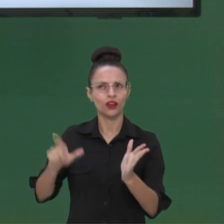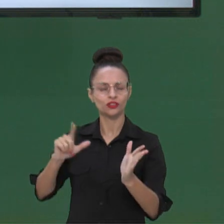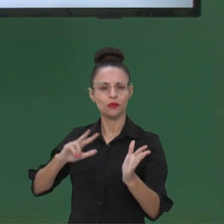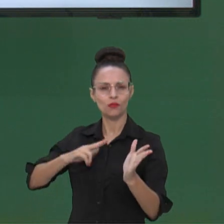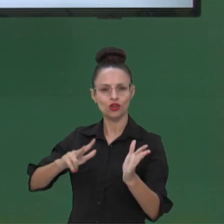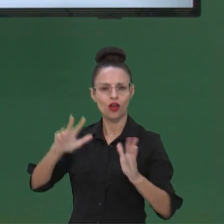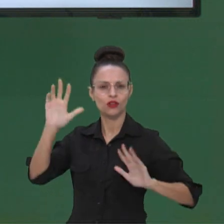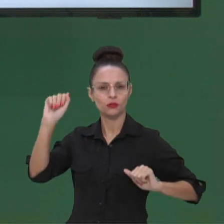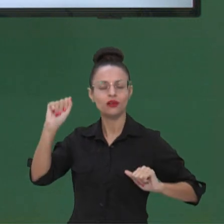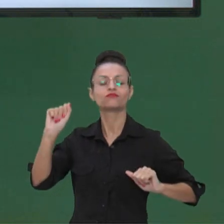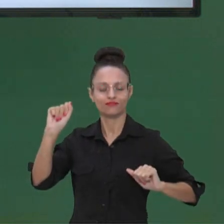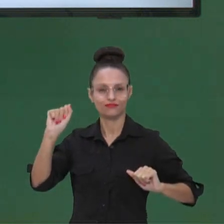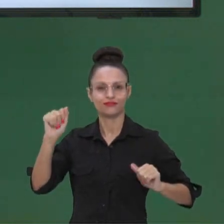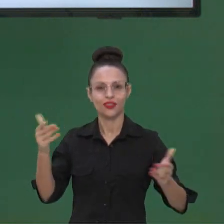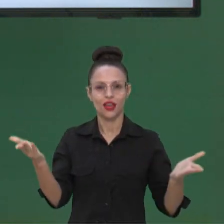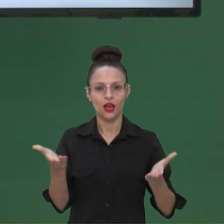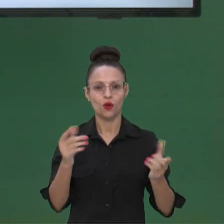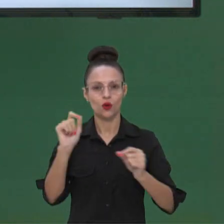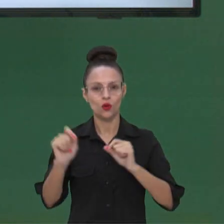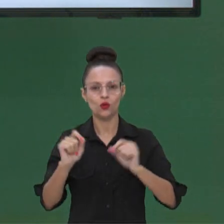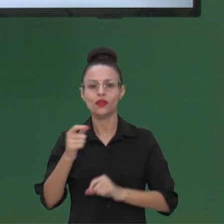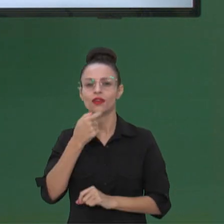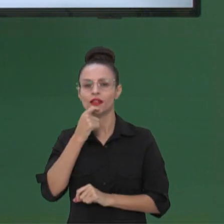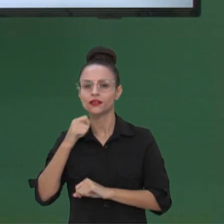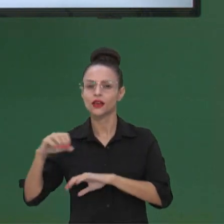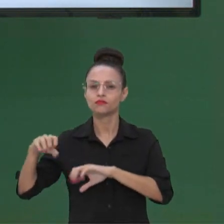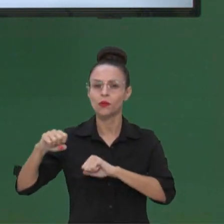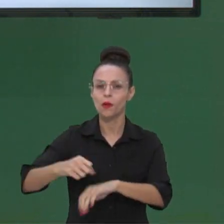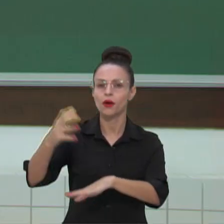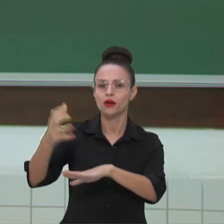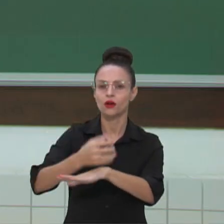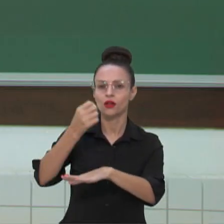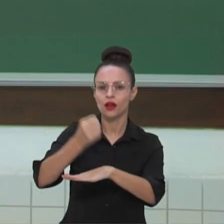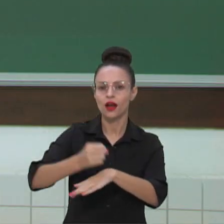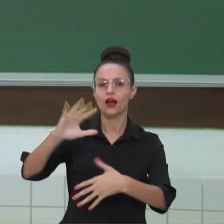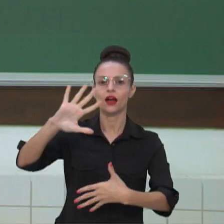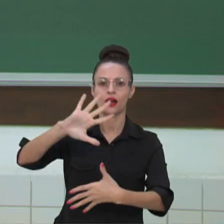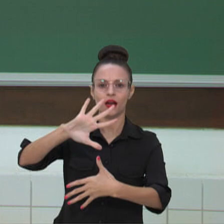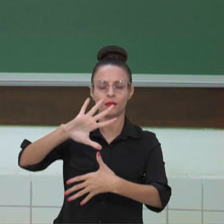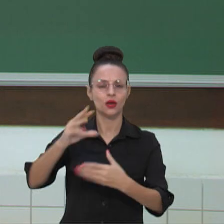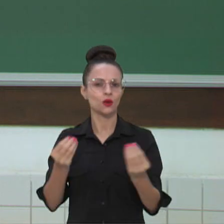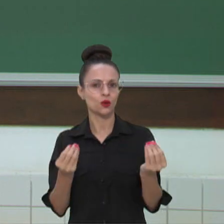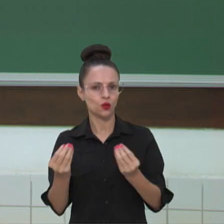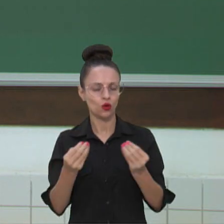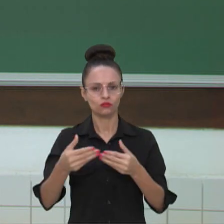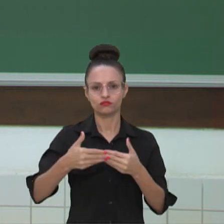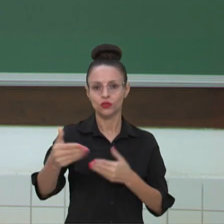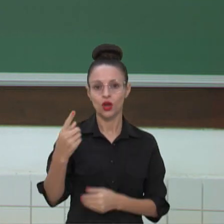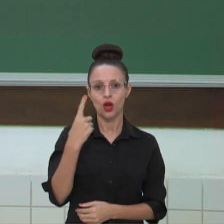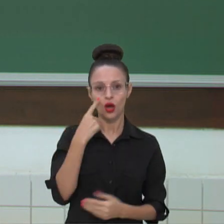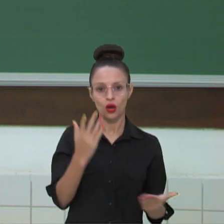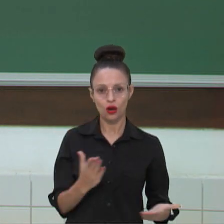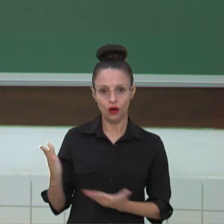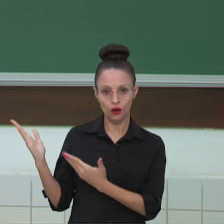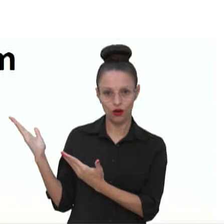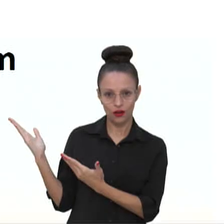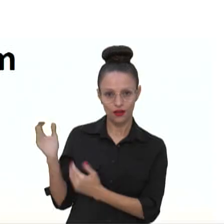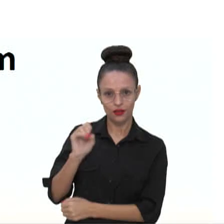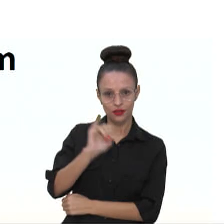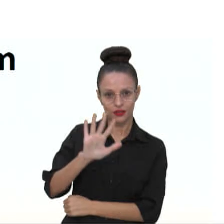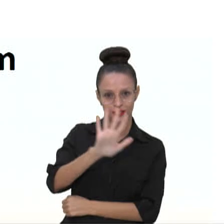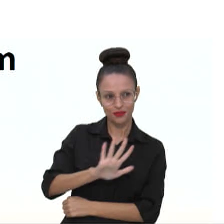Espanha, Inglaterra colonizando a América. Para a gente começar, essas 2 imagens que estão na tua